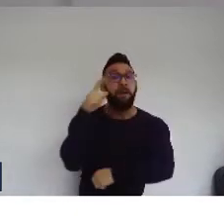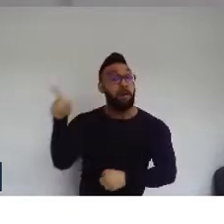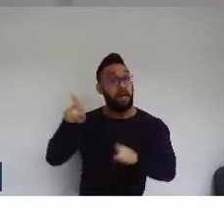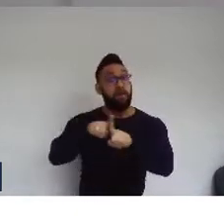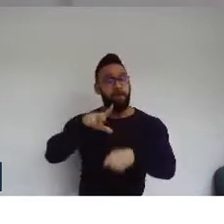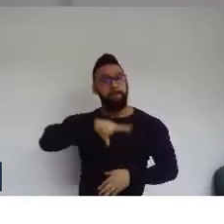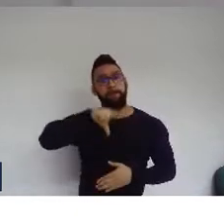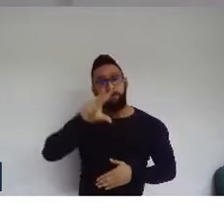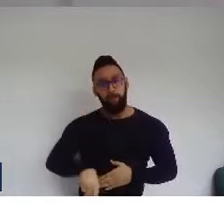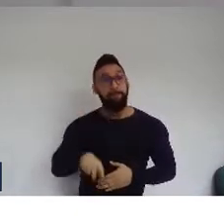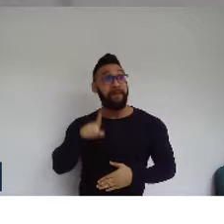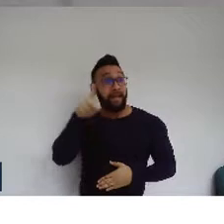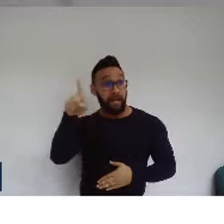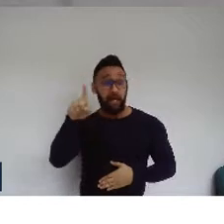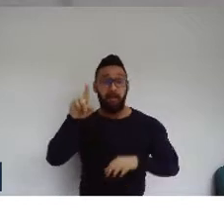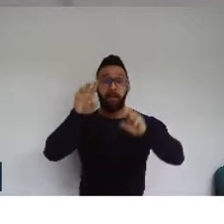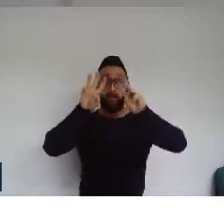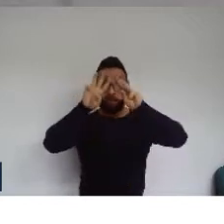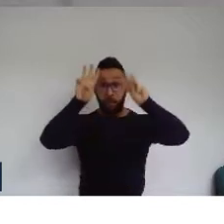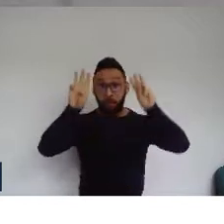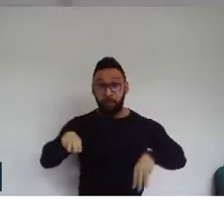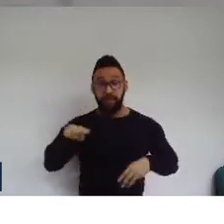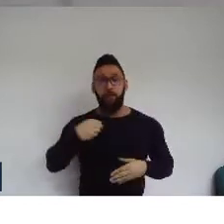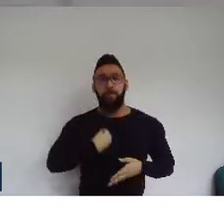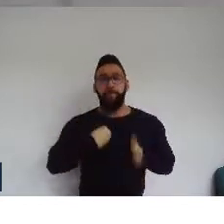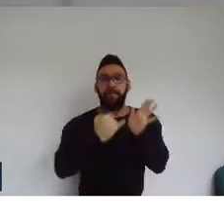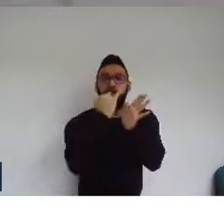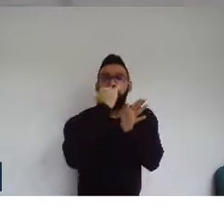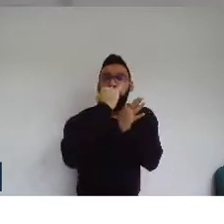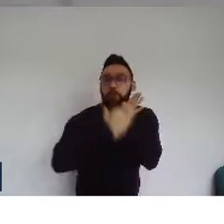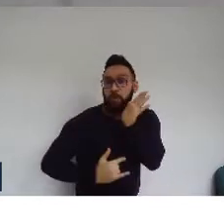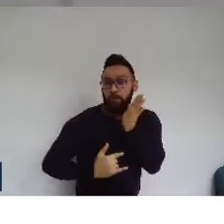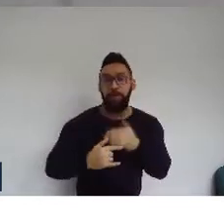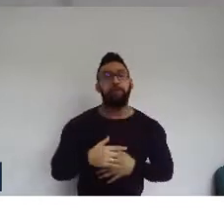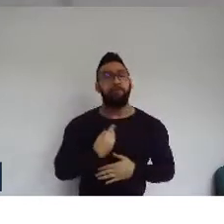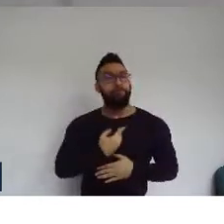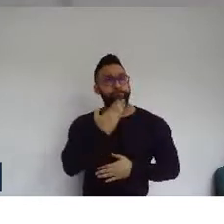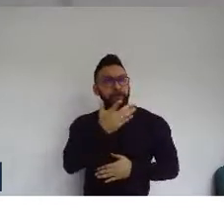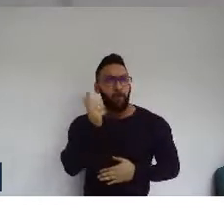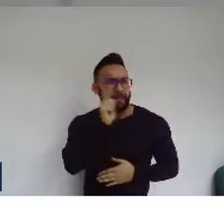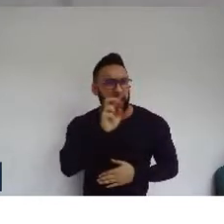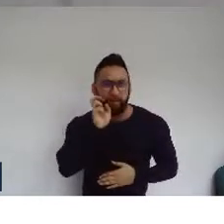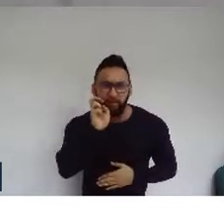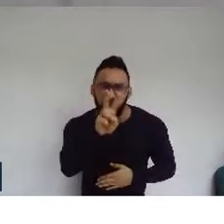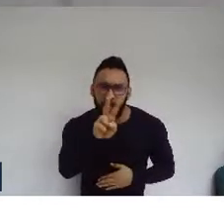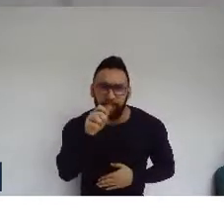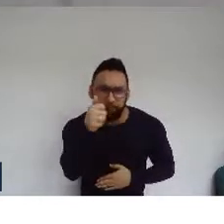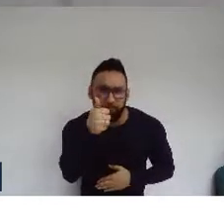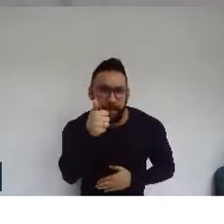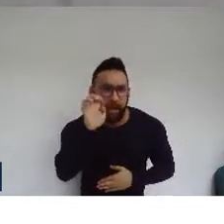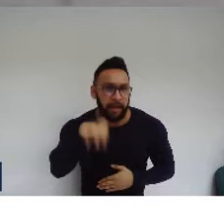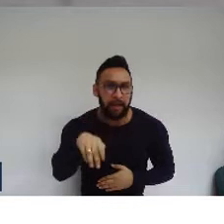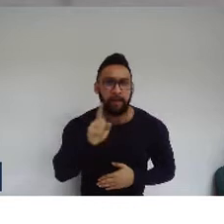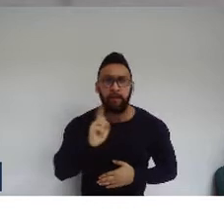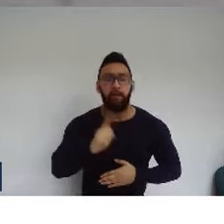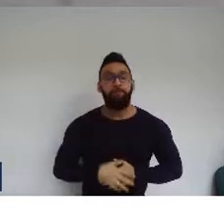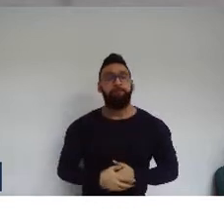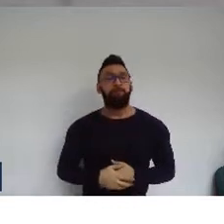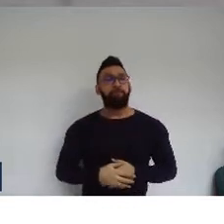esse documento, eu não sei se vocês conseguem ler, mas aí é um documento que foi exarado em